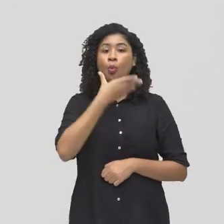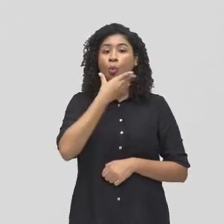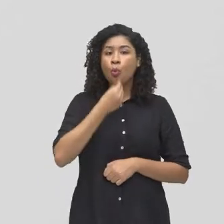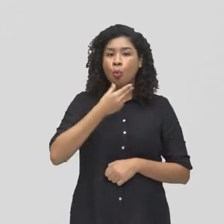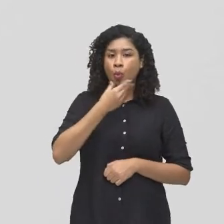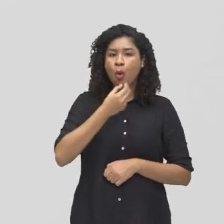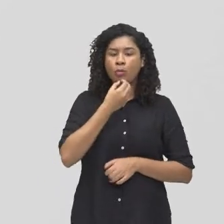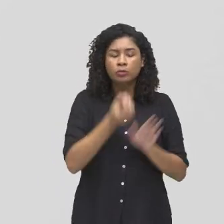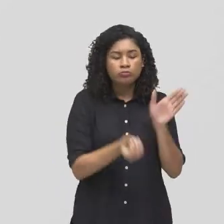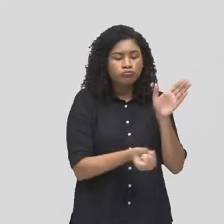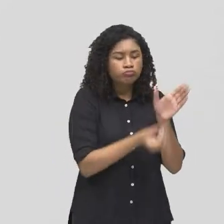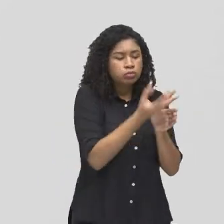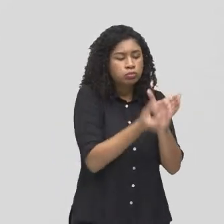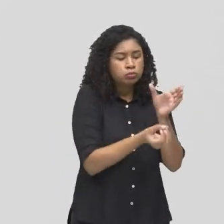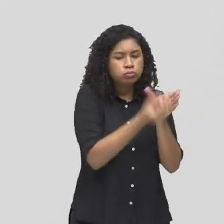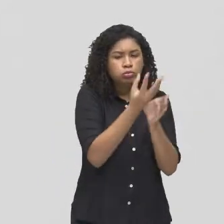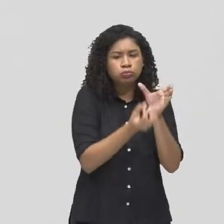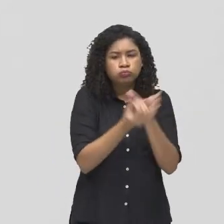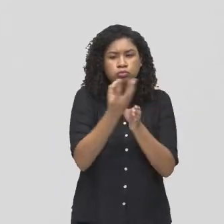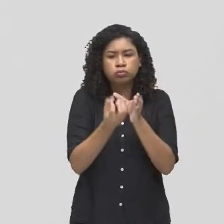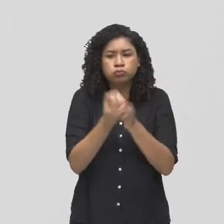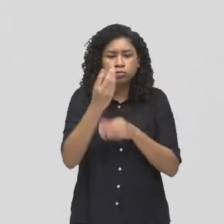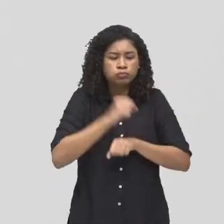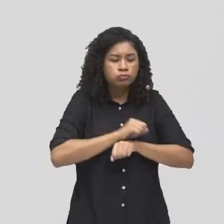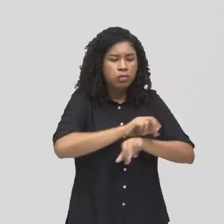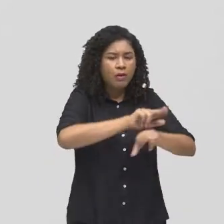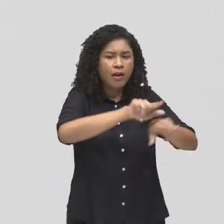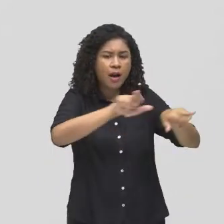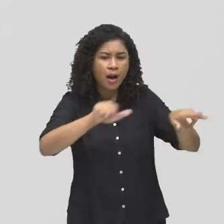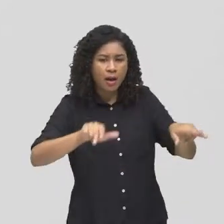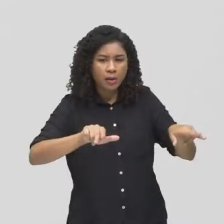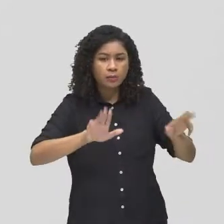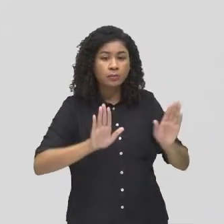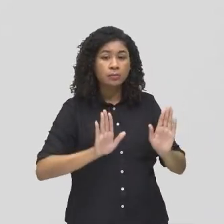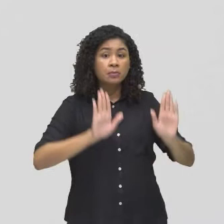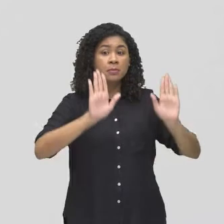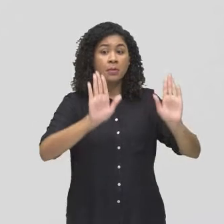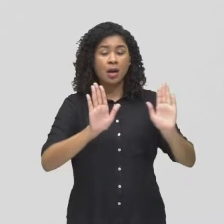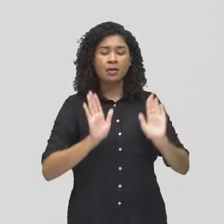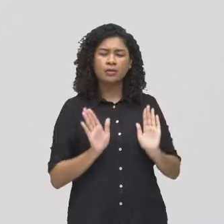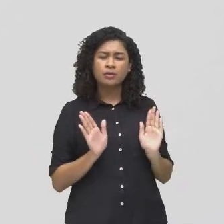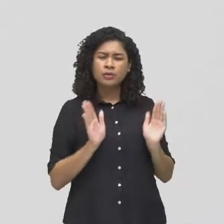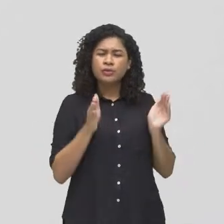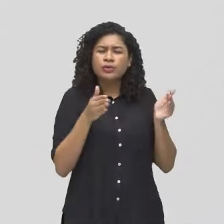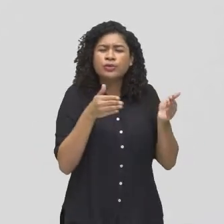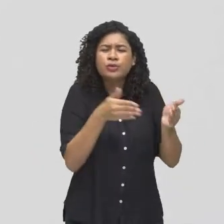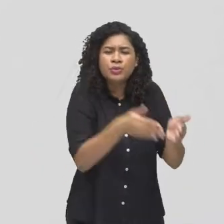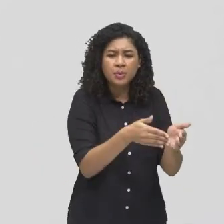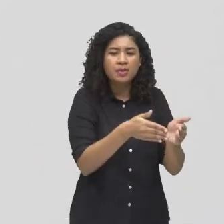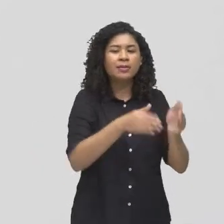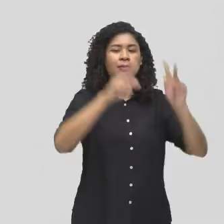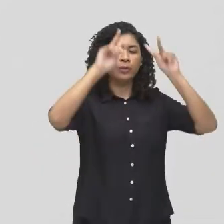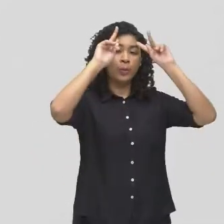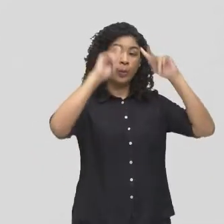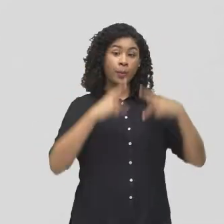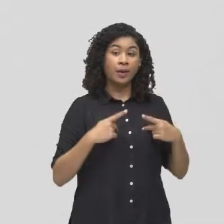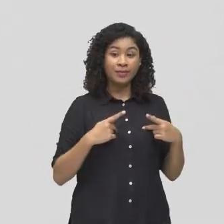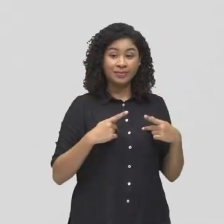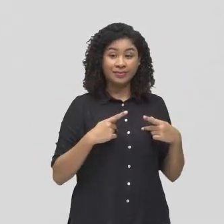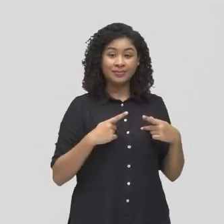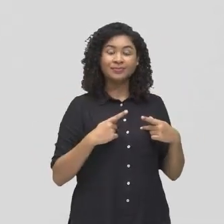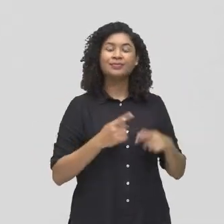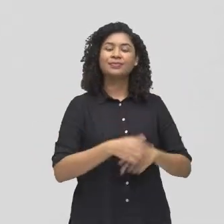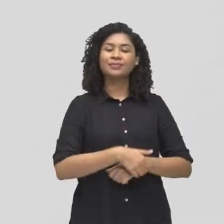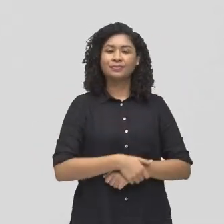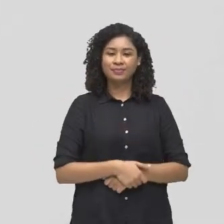humano, ela é algo exclusiva. É algo que é muito exclusivo do ser humano. Só